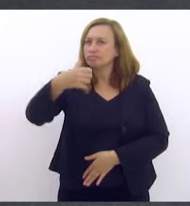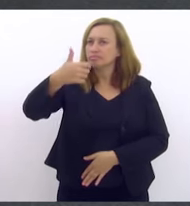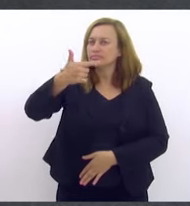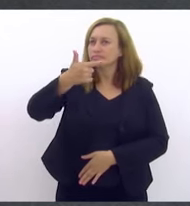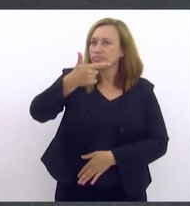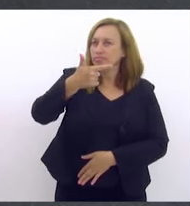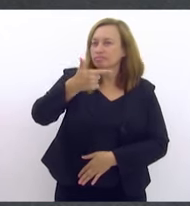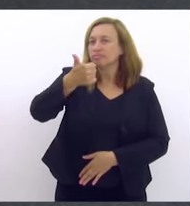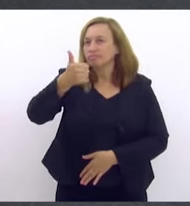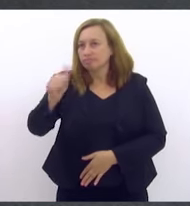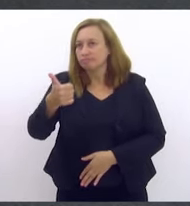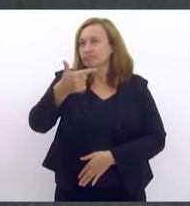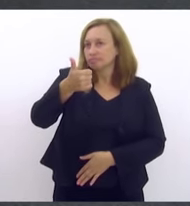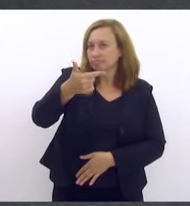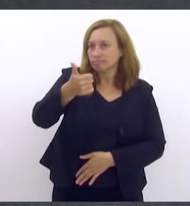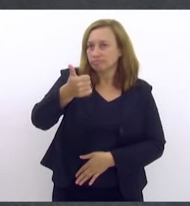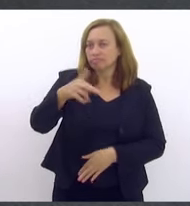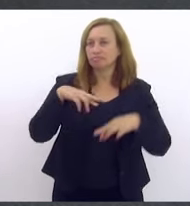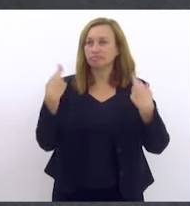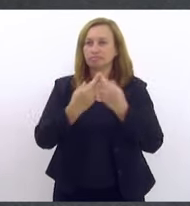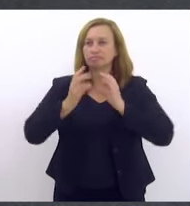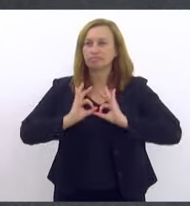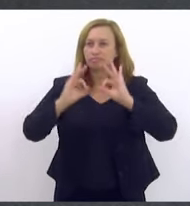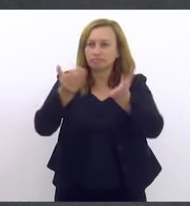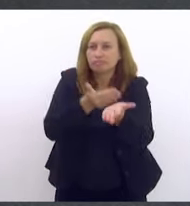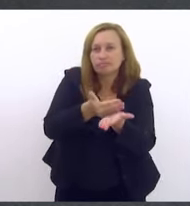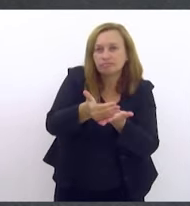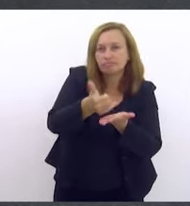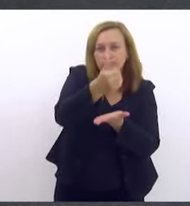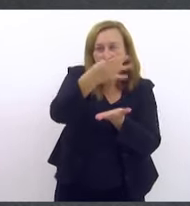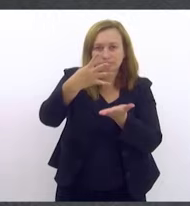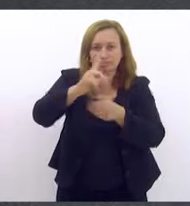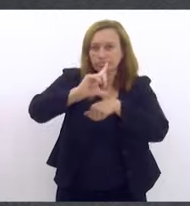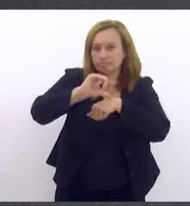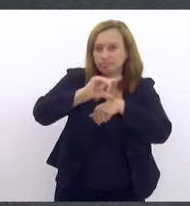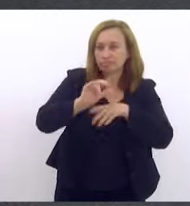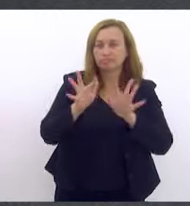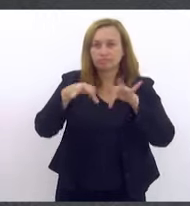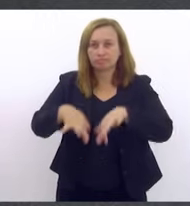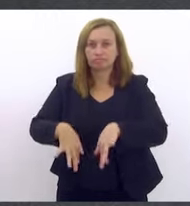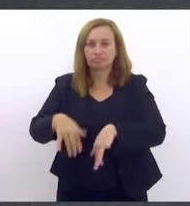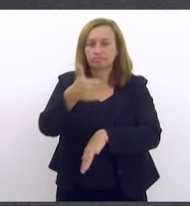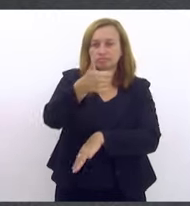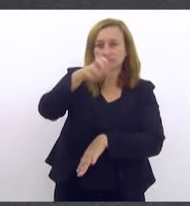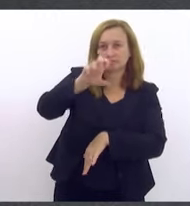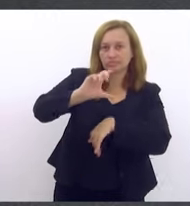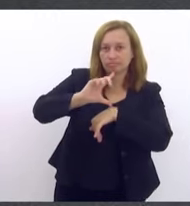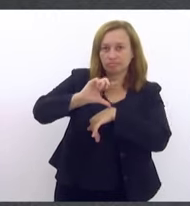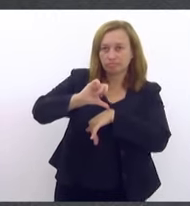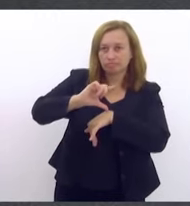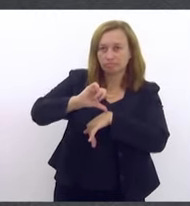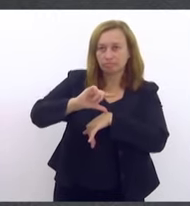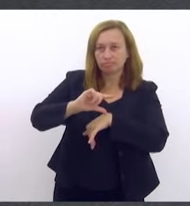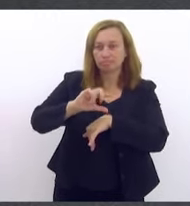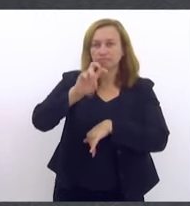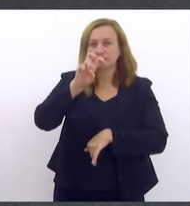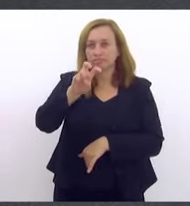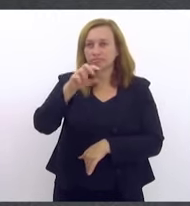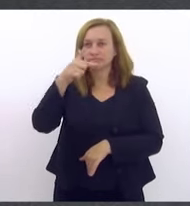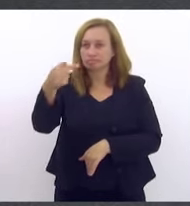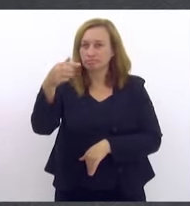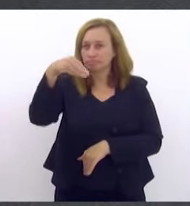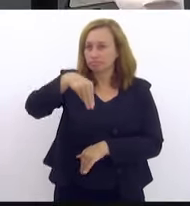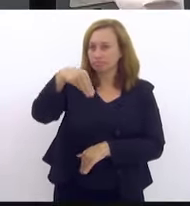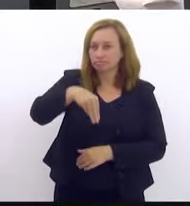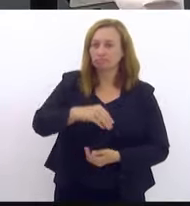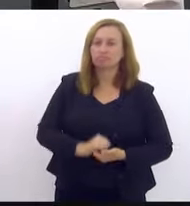112ª sessão ordinária, que, iniciada às 14 horas, foi encerrada às 15 horas e 57